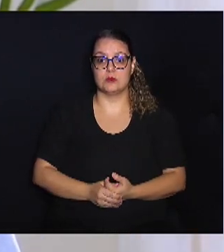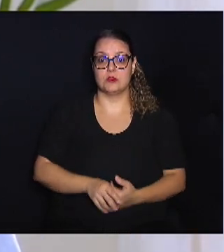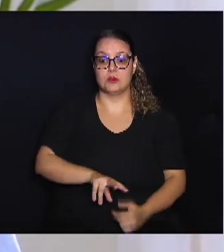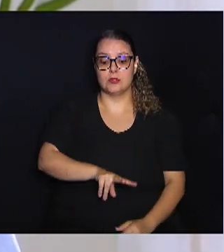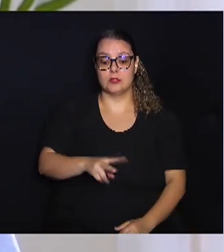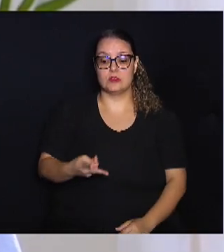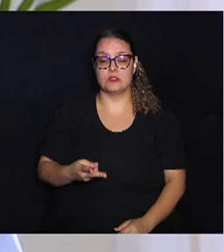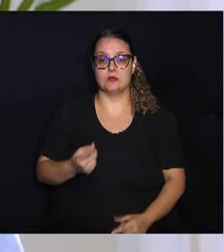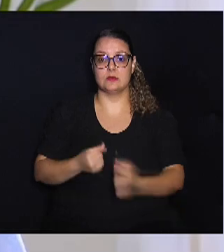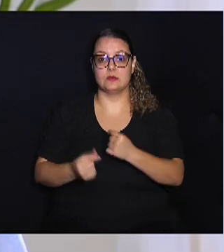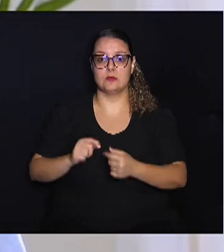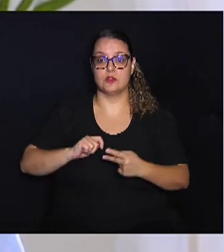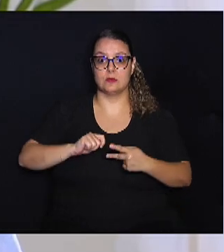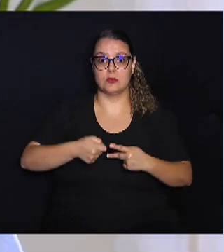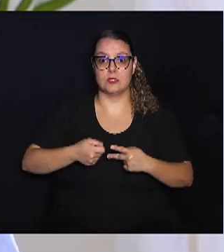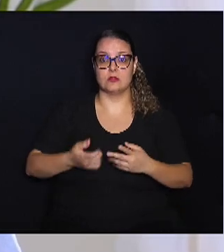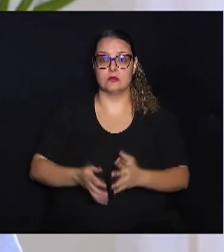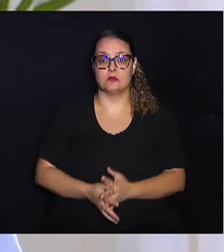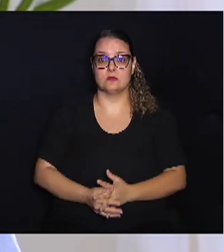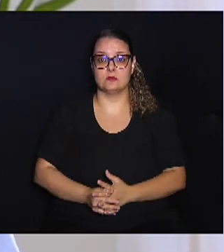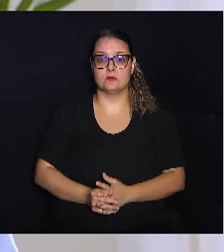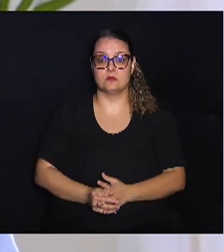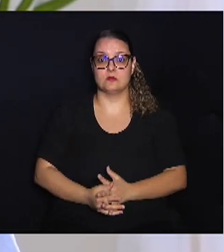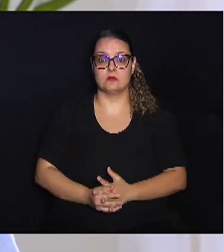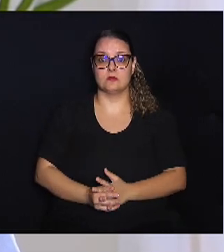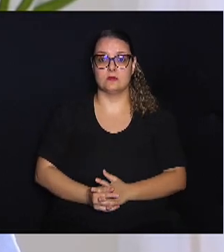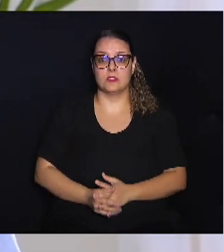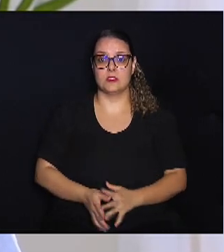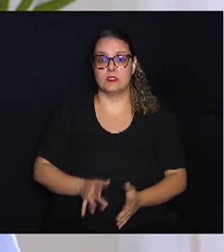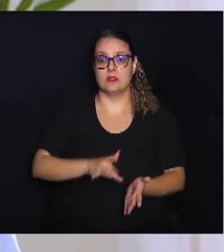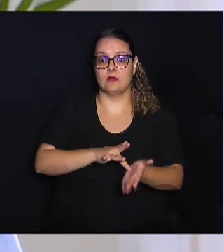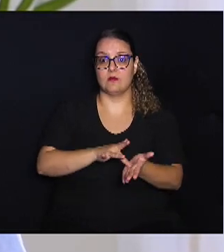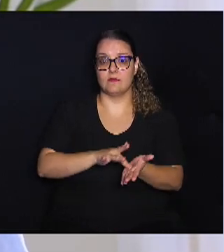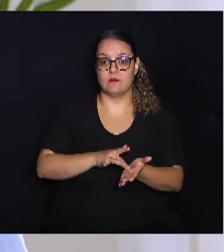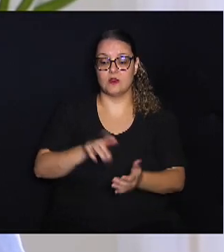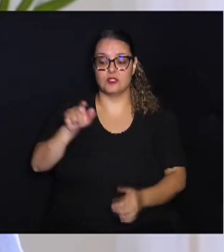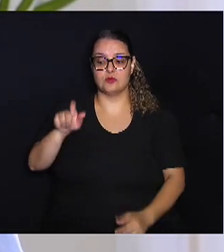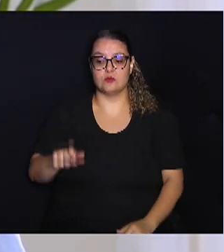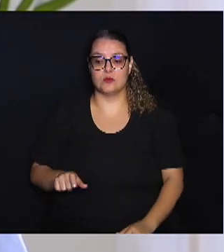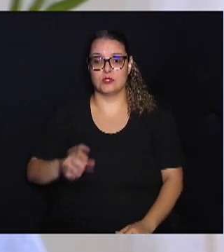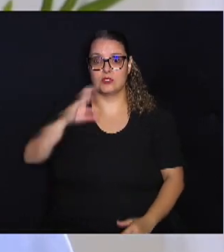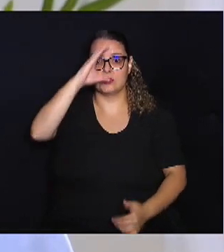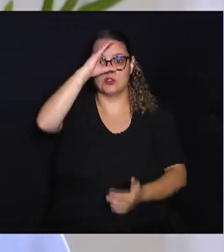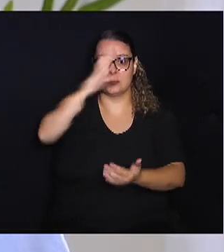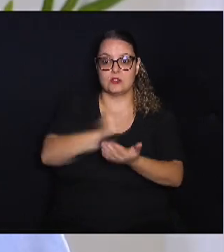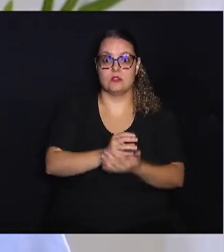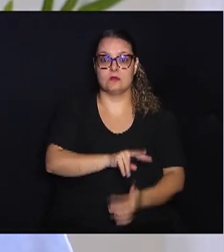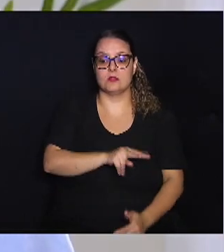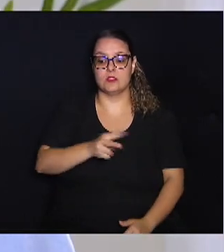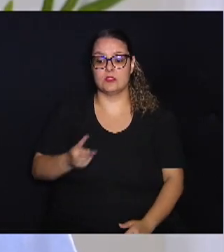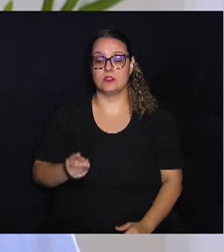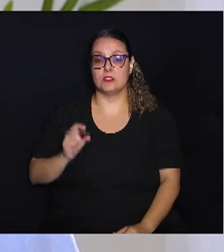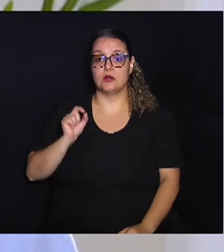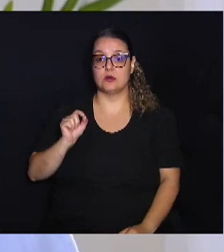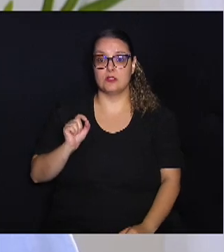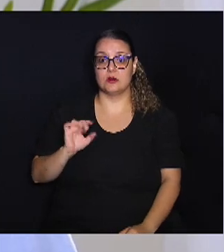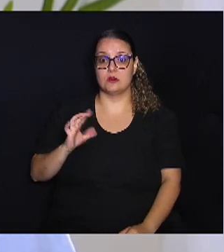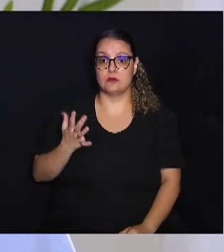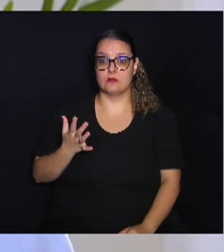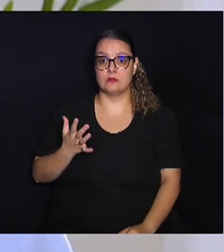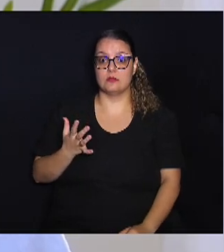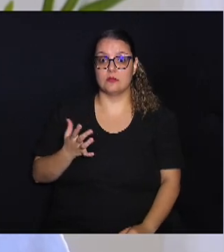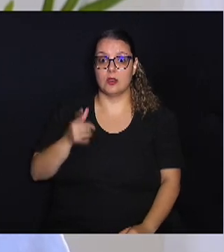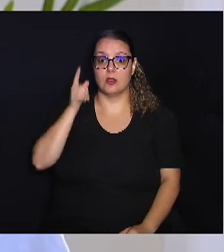do dinheiro por meio do Pix. Então, ele se faz passar por uma pessoa de confiança e transfere. E aí, ele